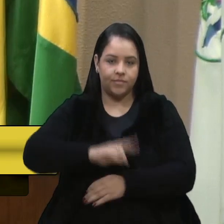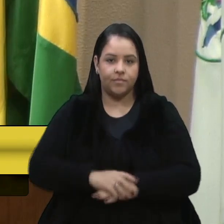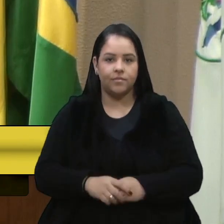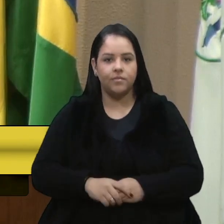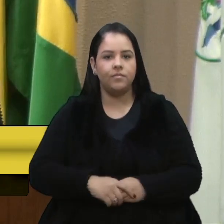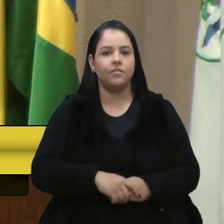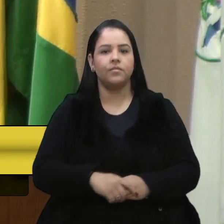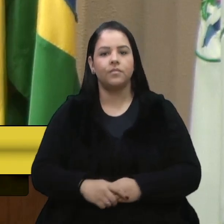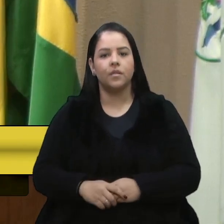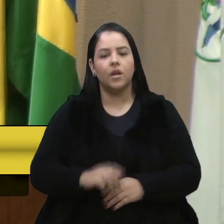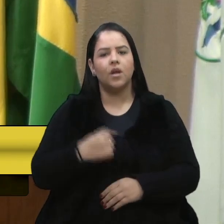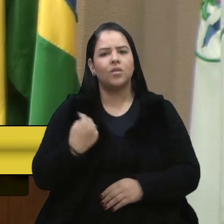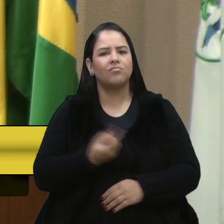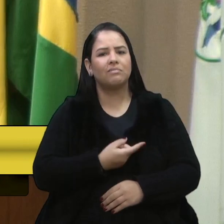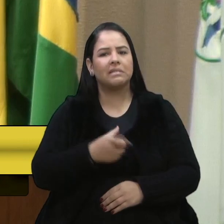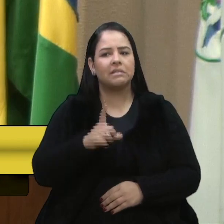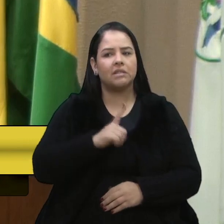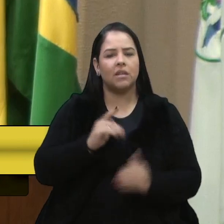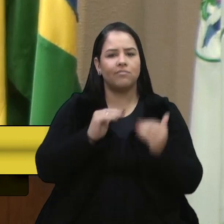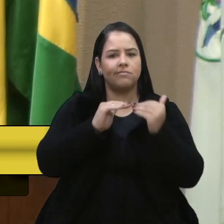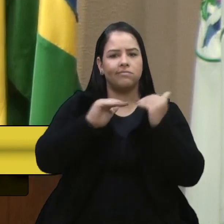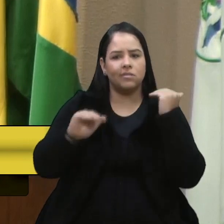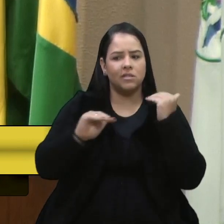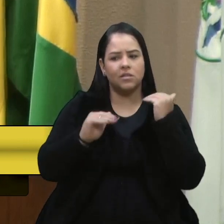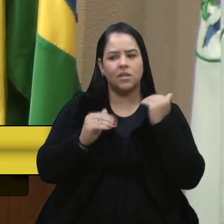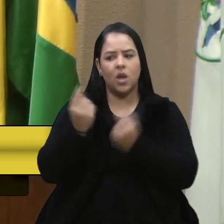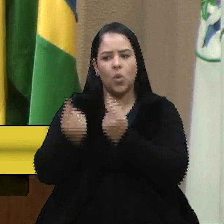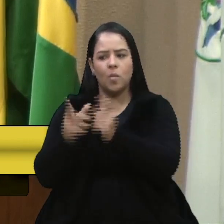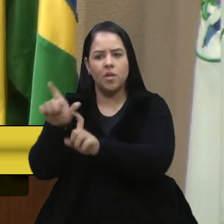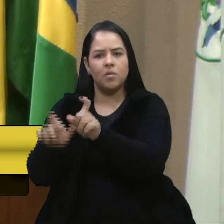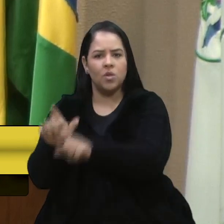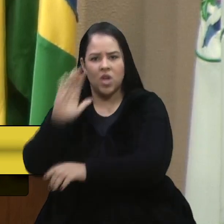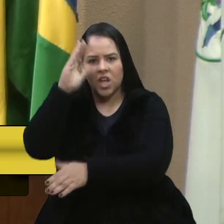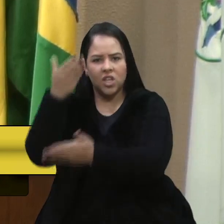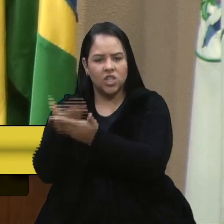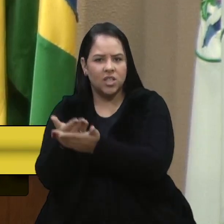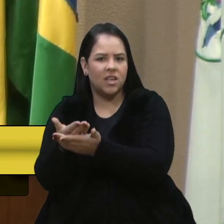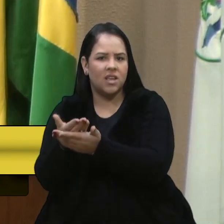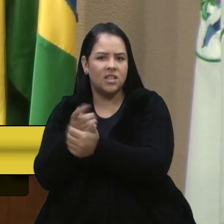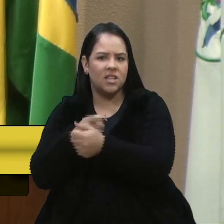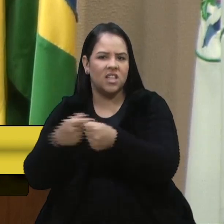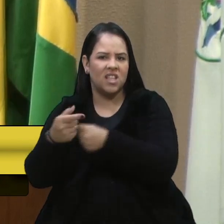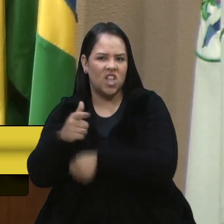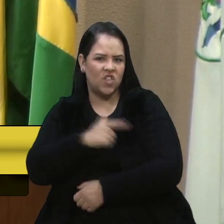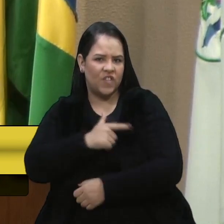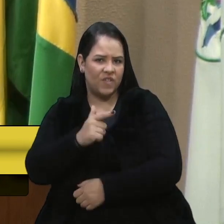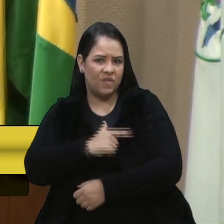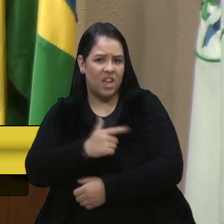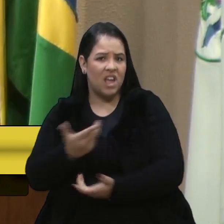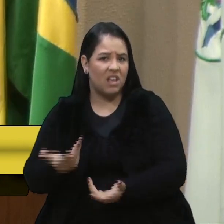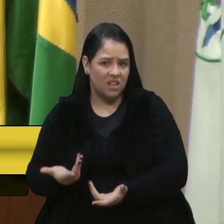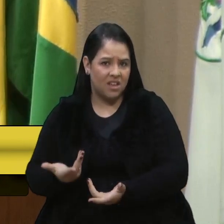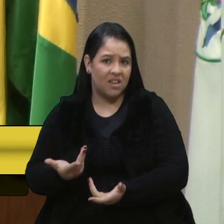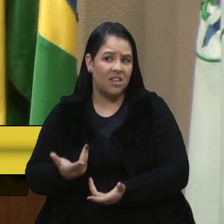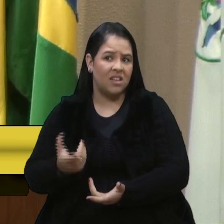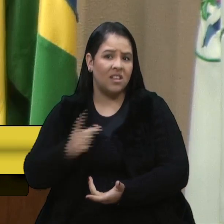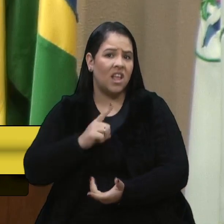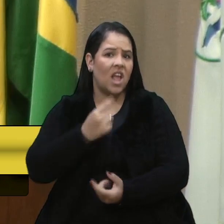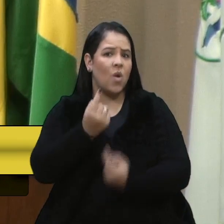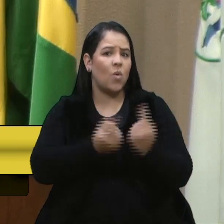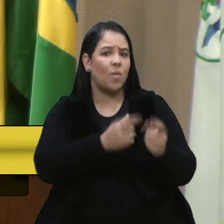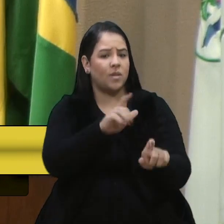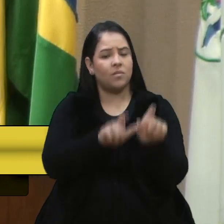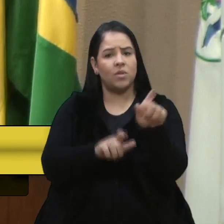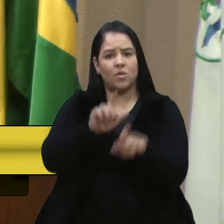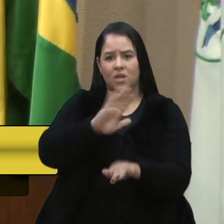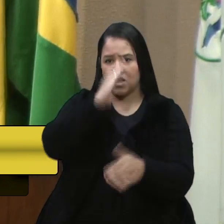tem a discordância de pessoas que acham que isso deixa a nossa cidade mais feia e de pessoas que acham que